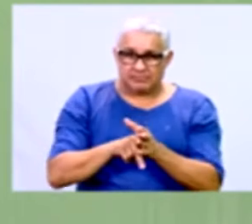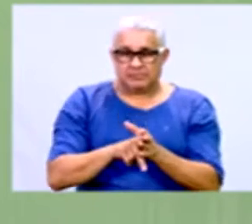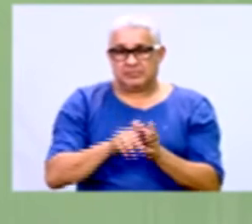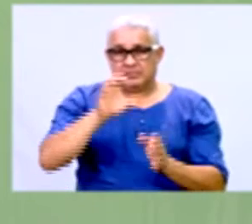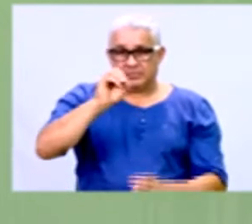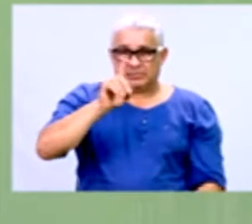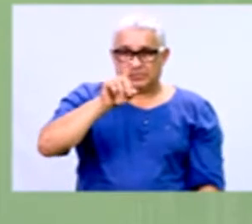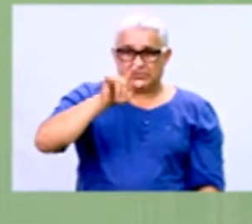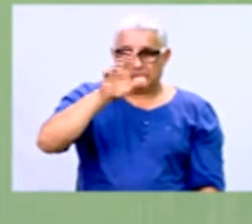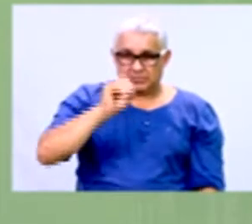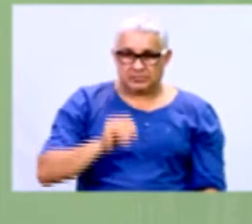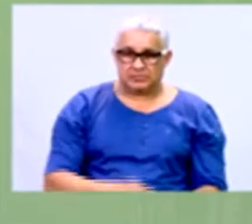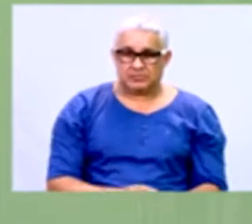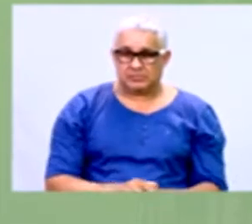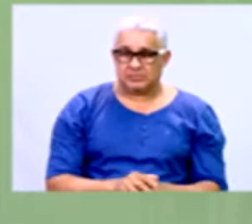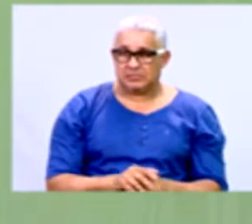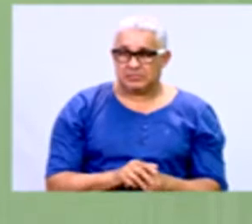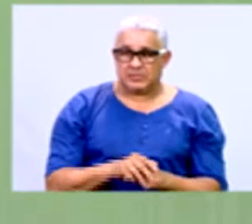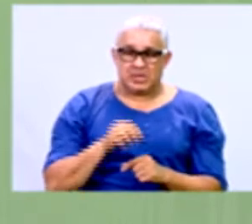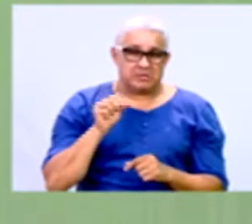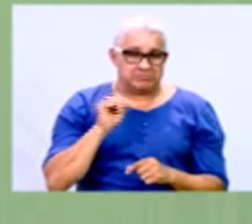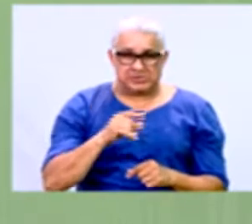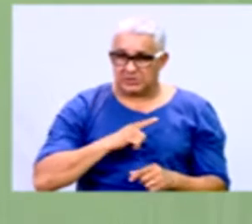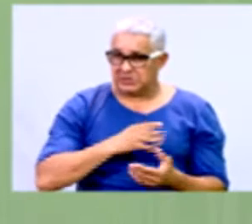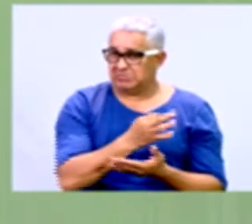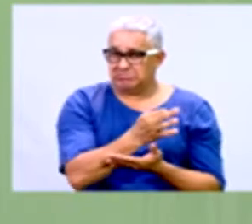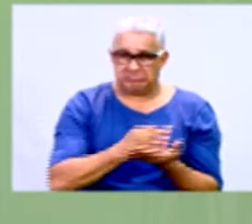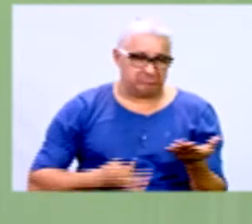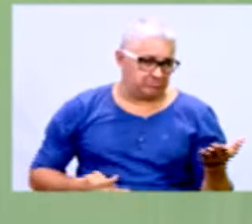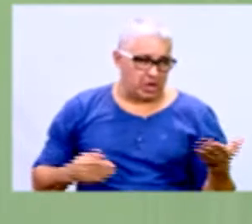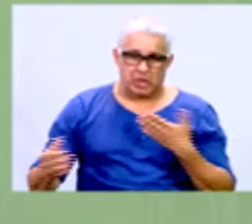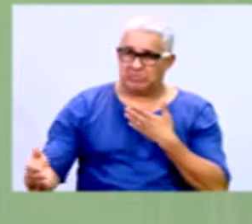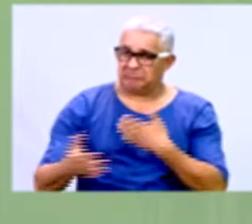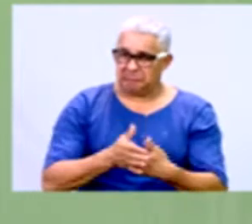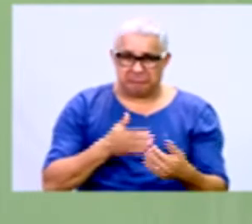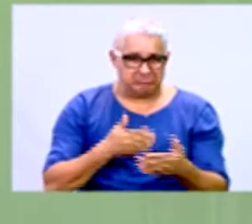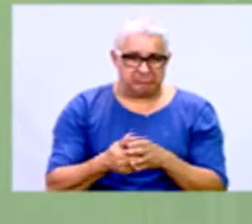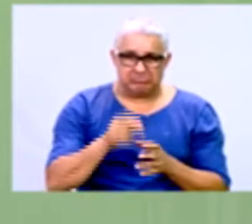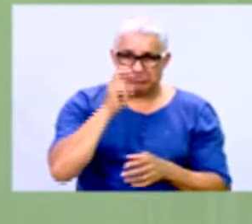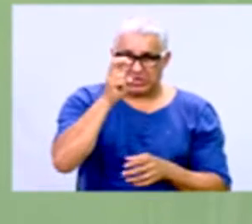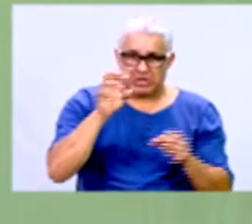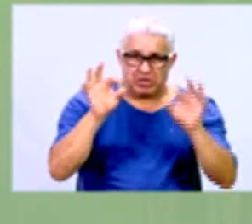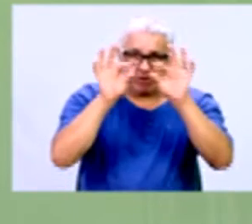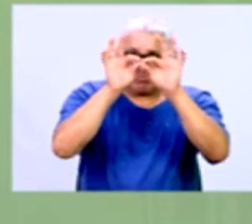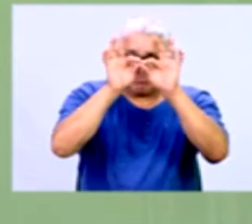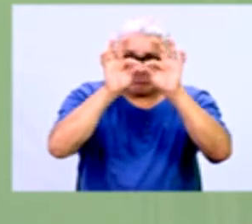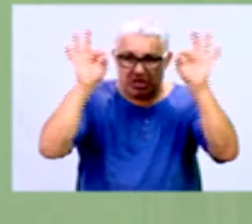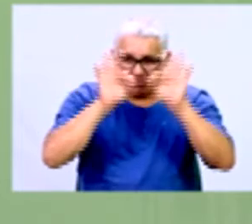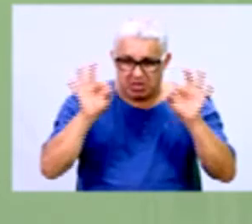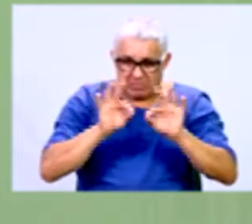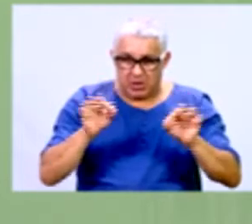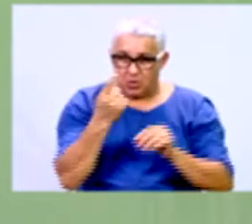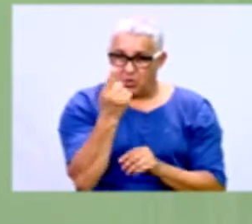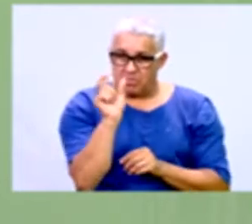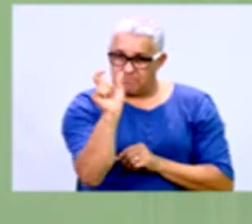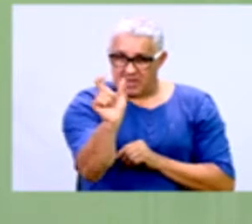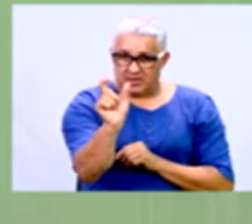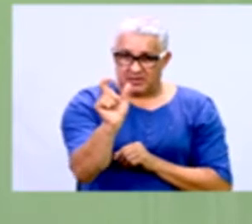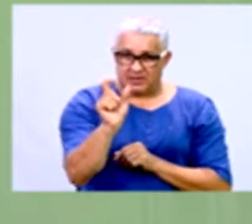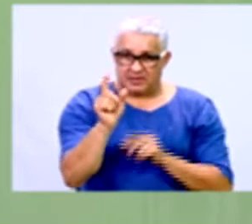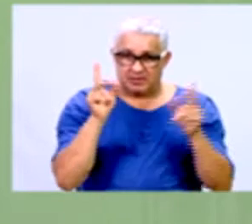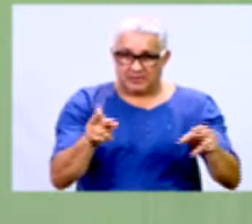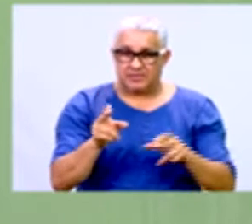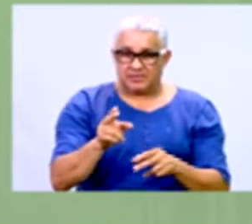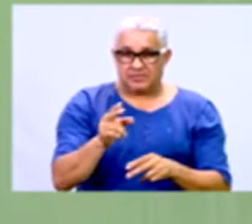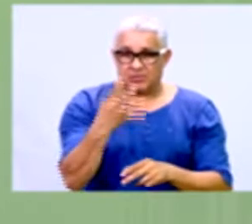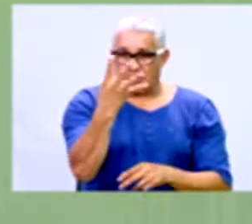codificação. Né? Então, independente se for um texto de 5 parágrafos ou se for uma palavrinha igual ao IFRO de